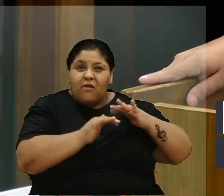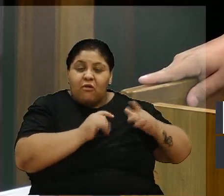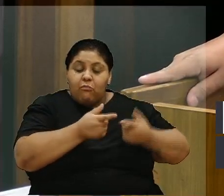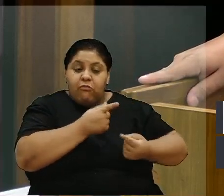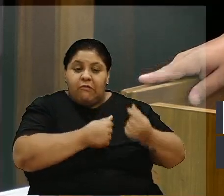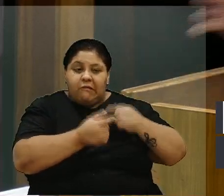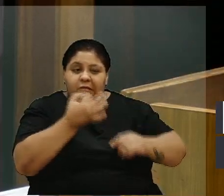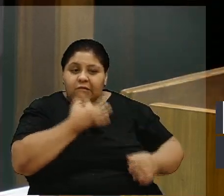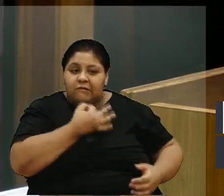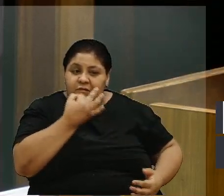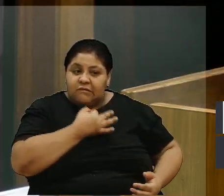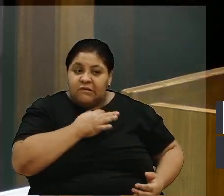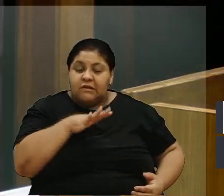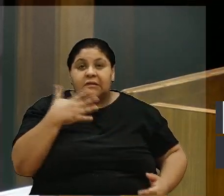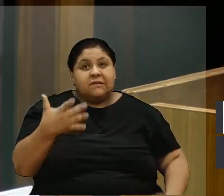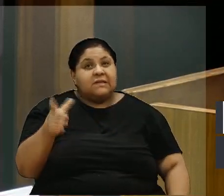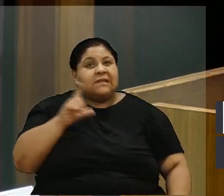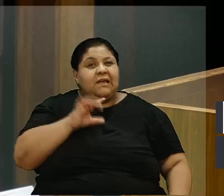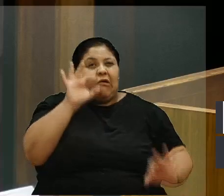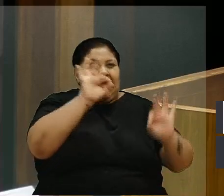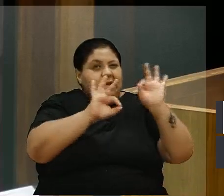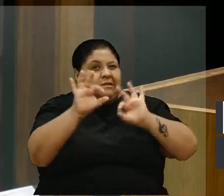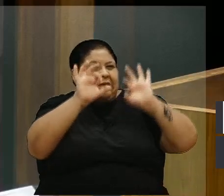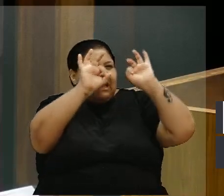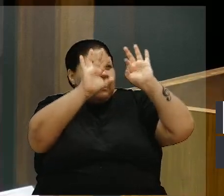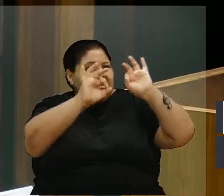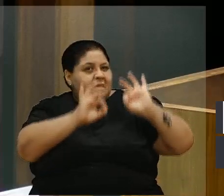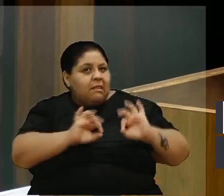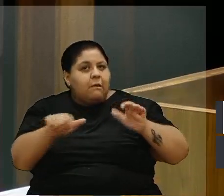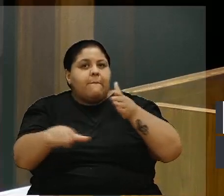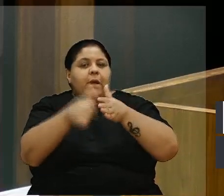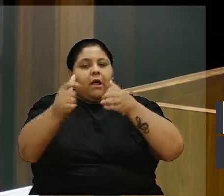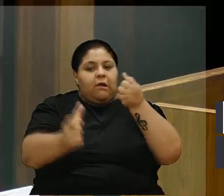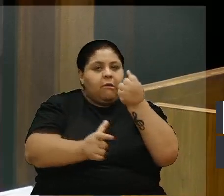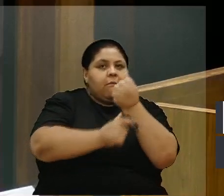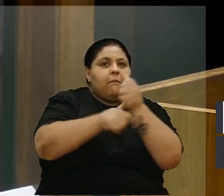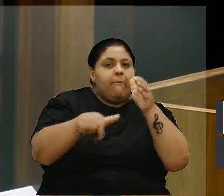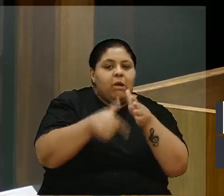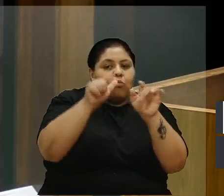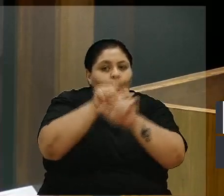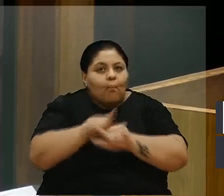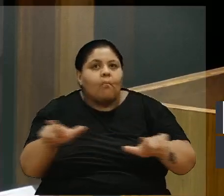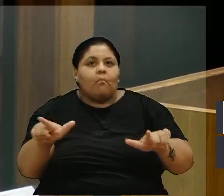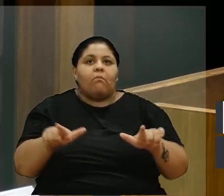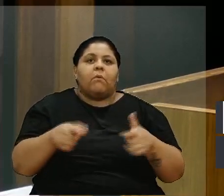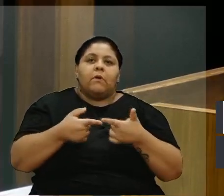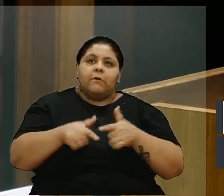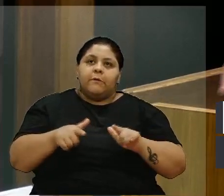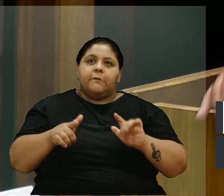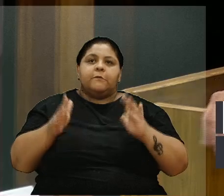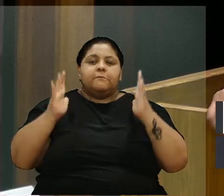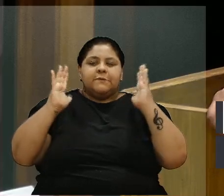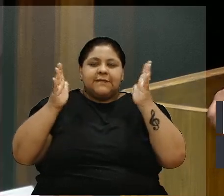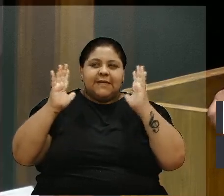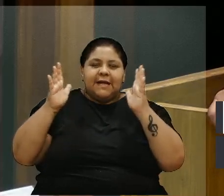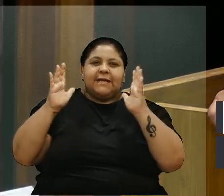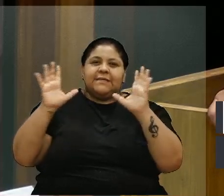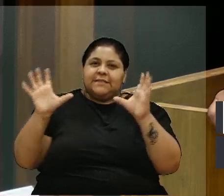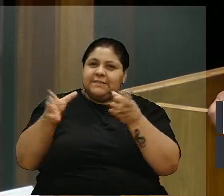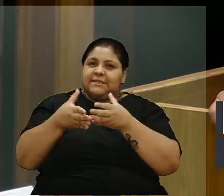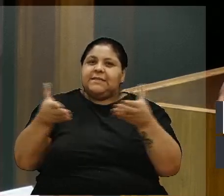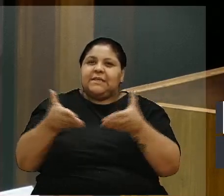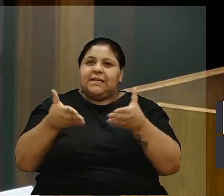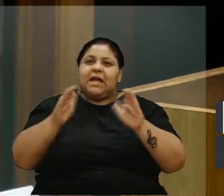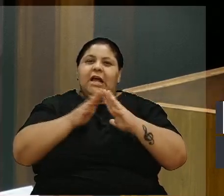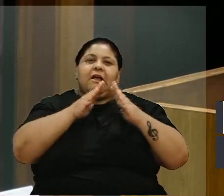nossa cidade? Então tem que ajustar, tem que melhorar a segurança, tem que melhorar a limpeza, mas graças aos blocos e agora às